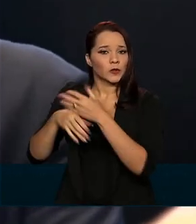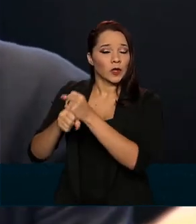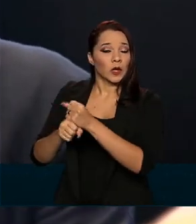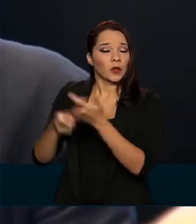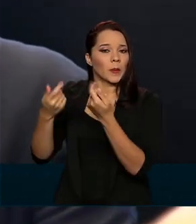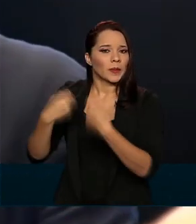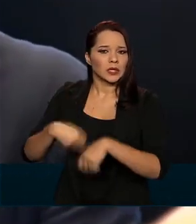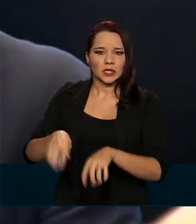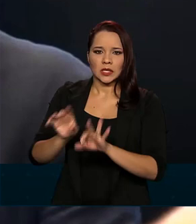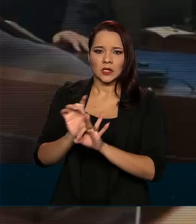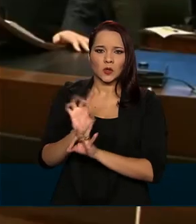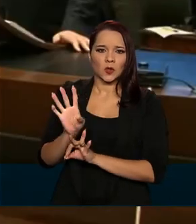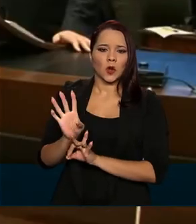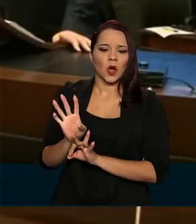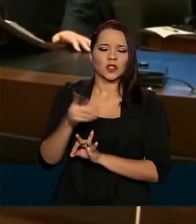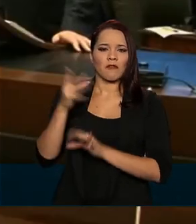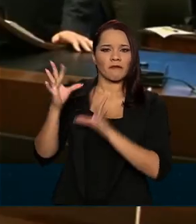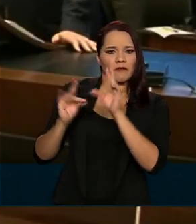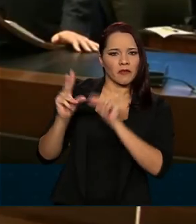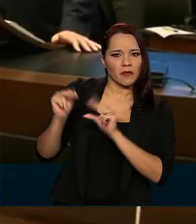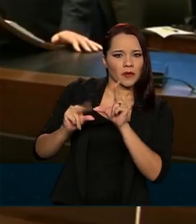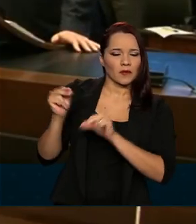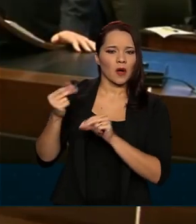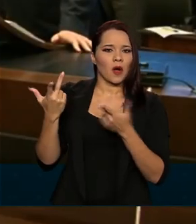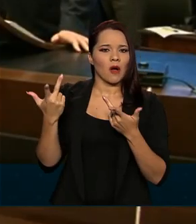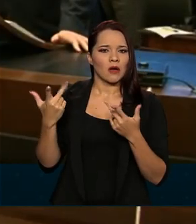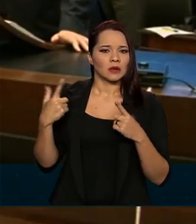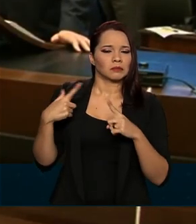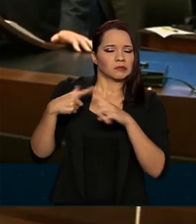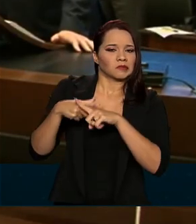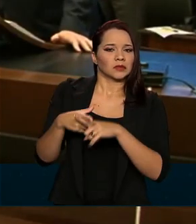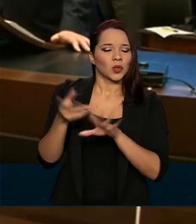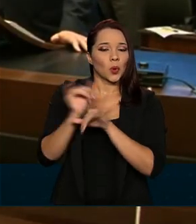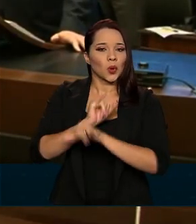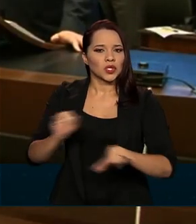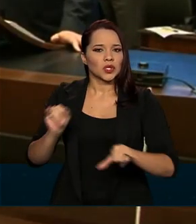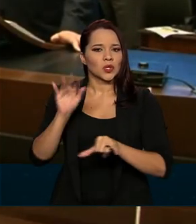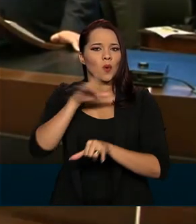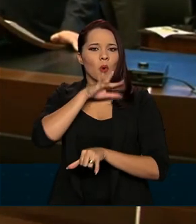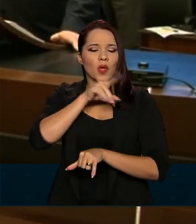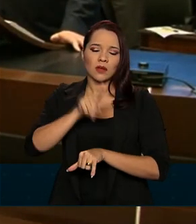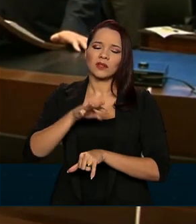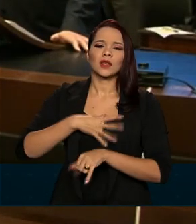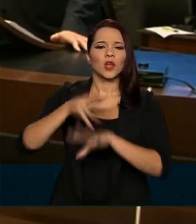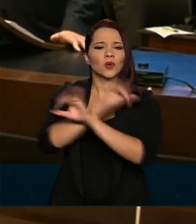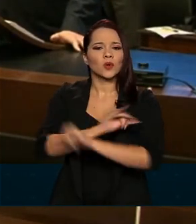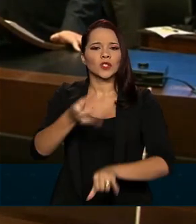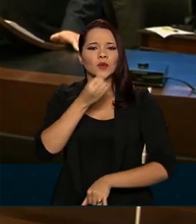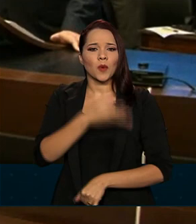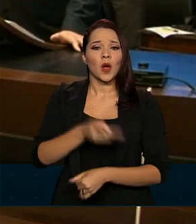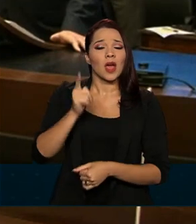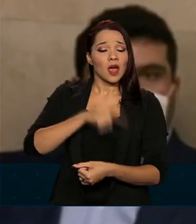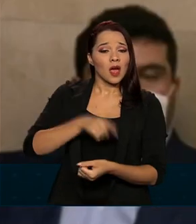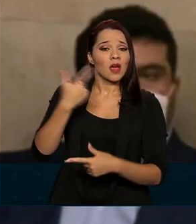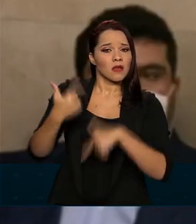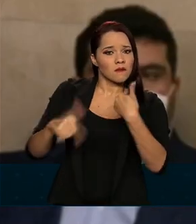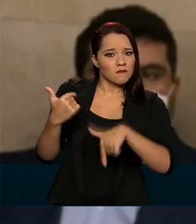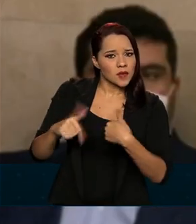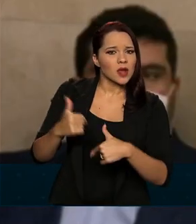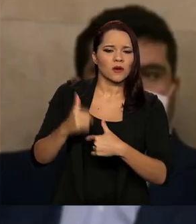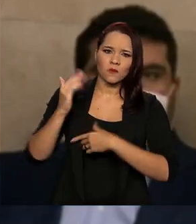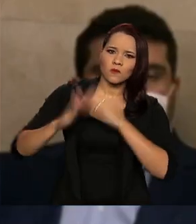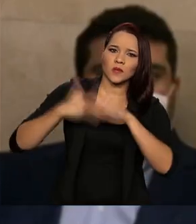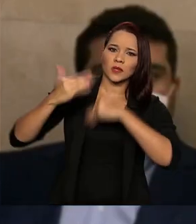não precisamos mais da fofoca, da intriga, das notícias ruins. Isso aqui é notícia boa, isso aqui é emprego na veia, isso aqui é crescimento